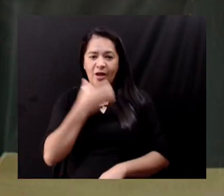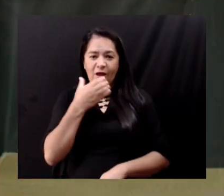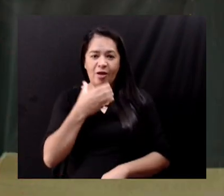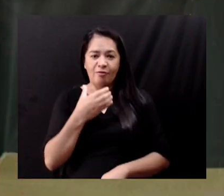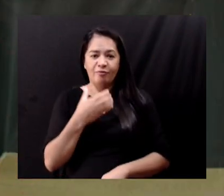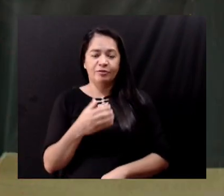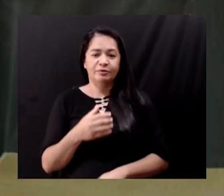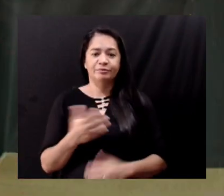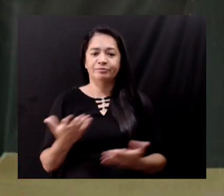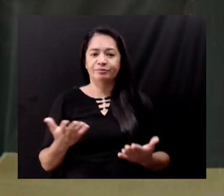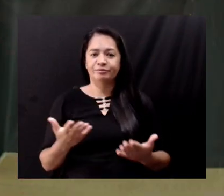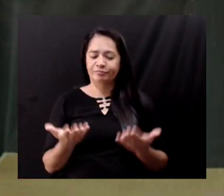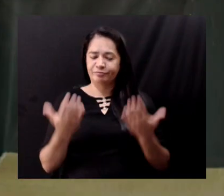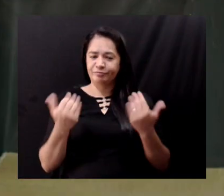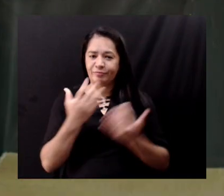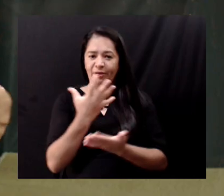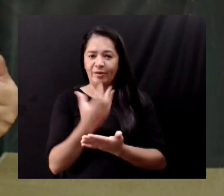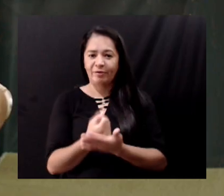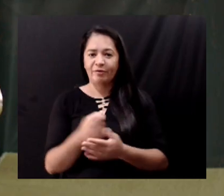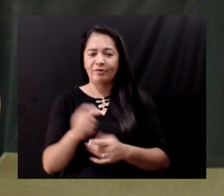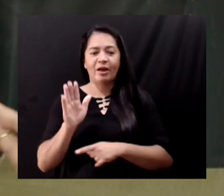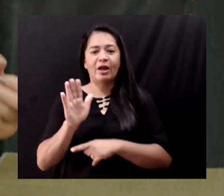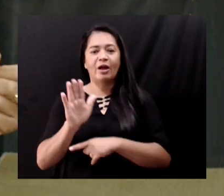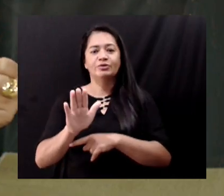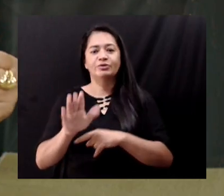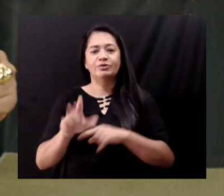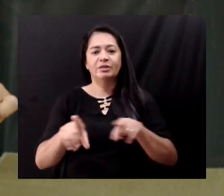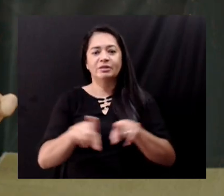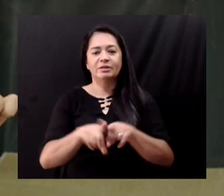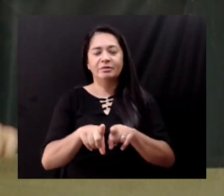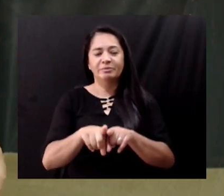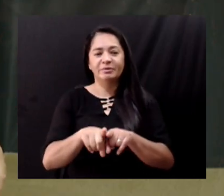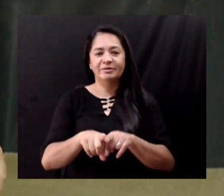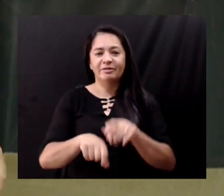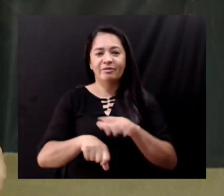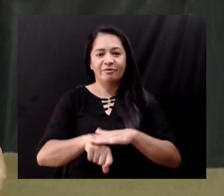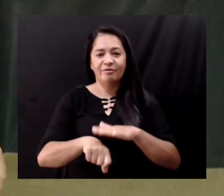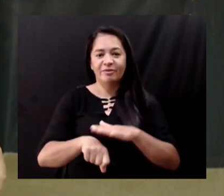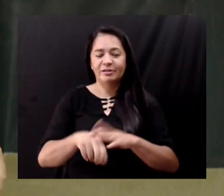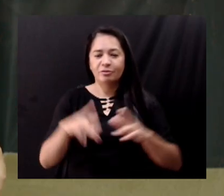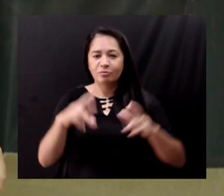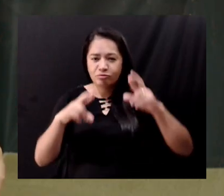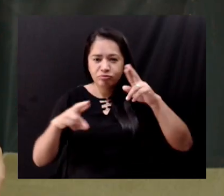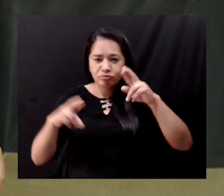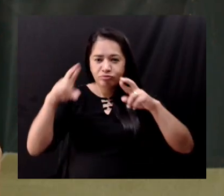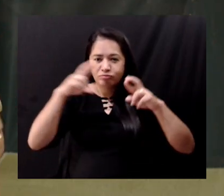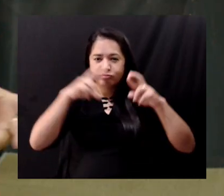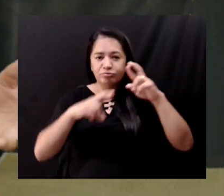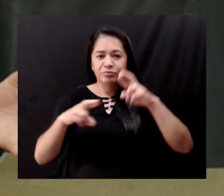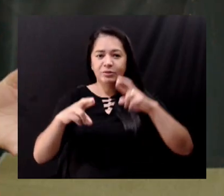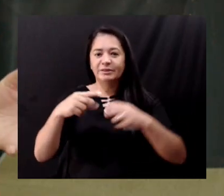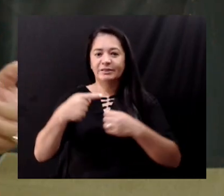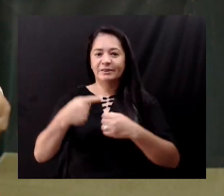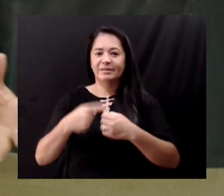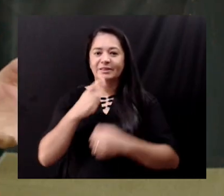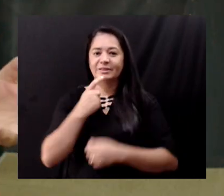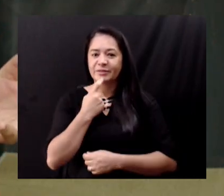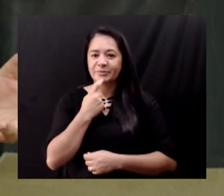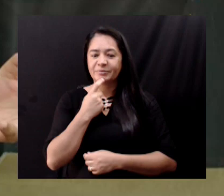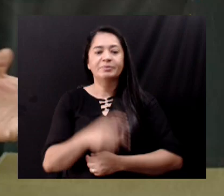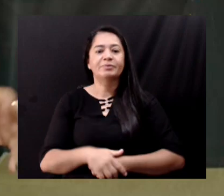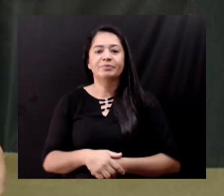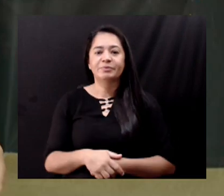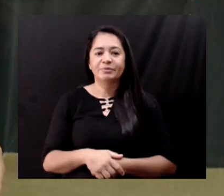você ajuda também, né, a fazer aí a fiscalização na cidade de Campinas e a resolver